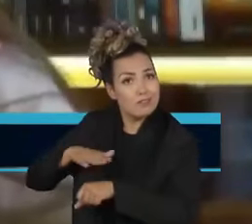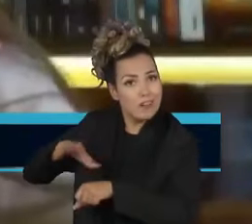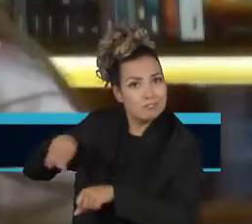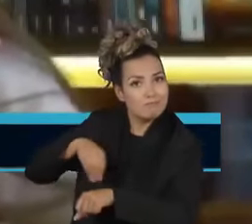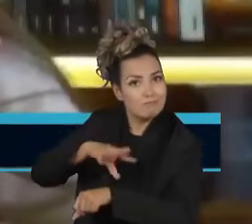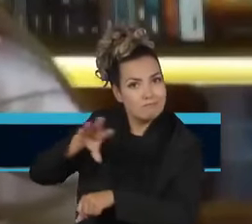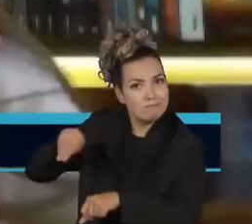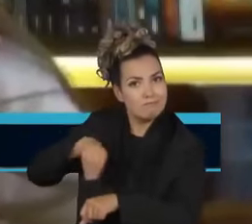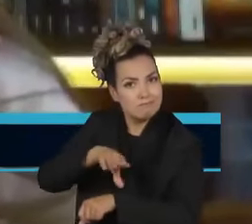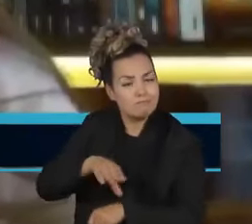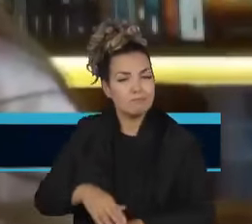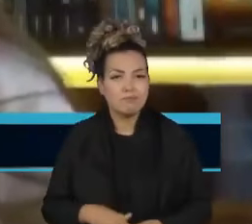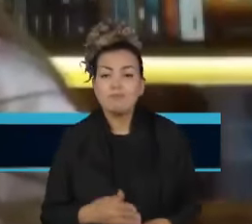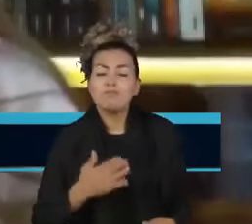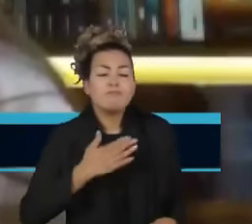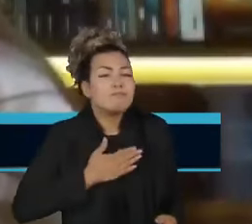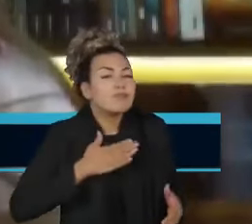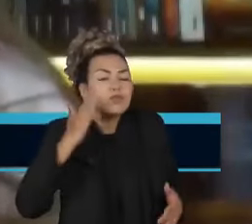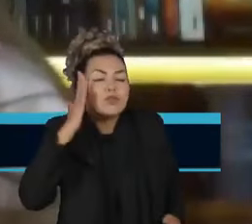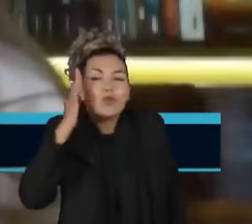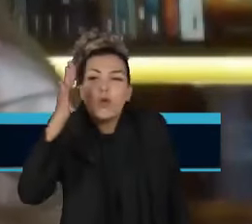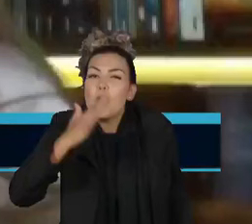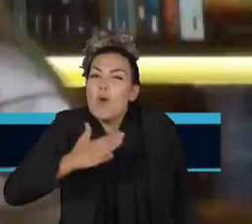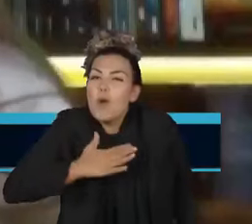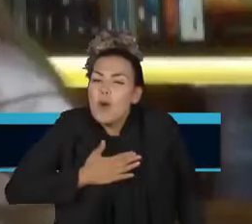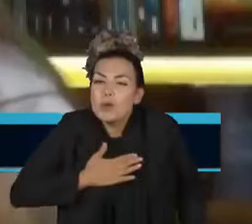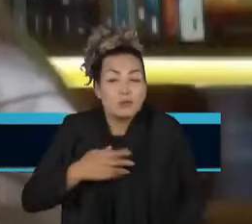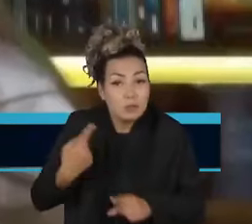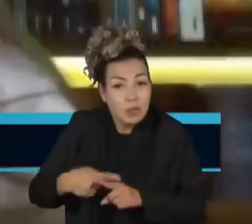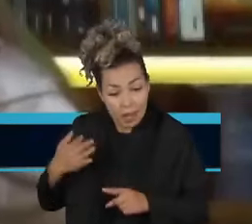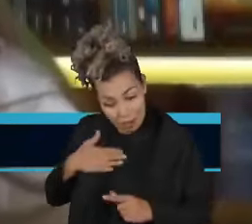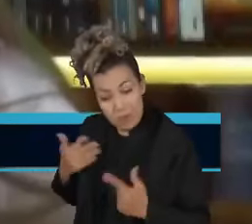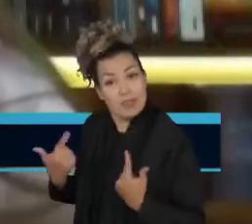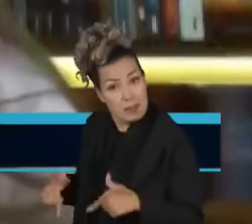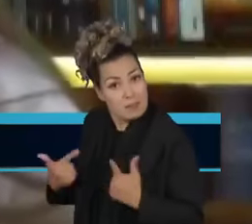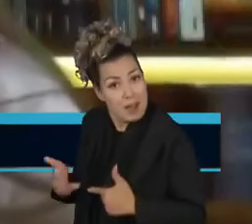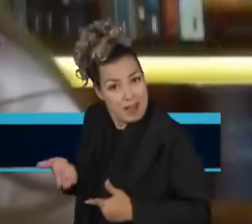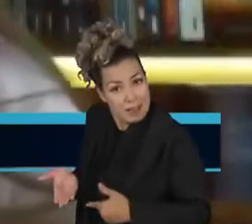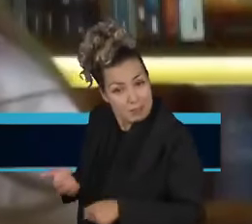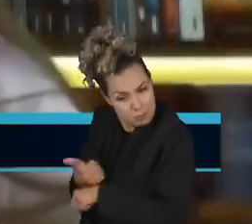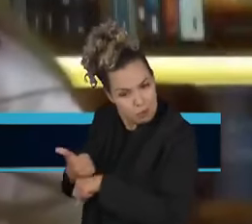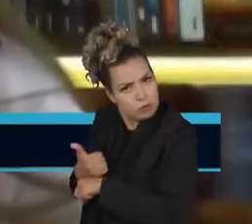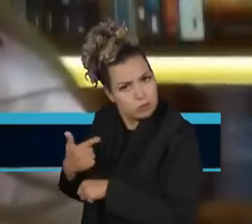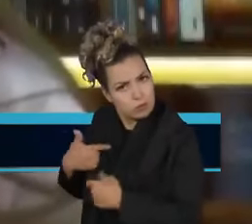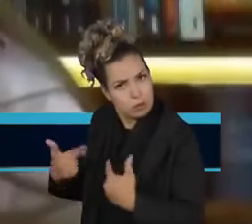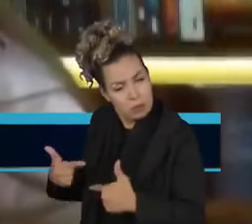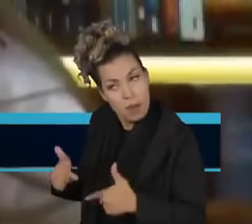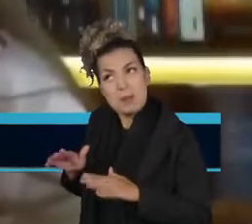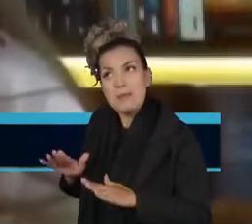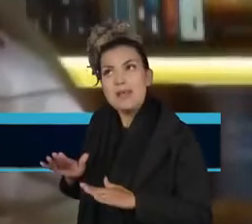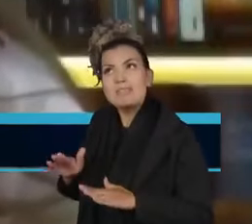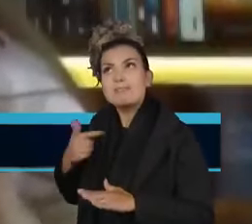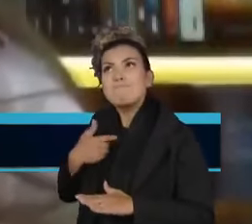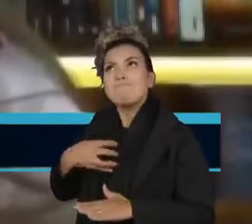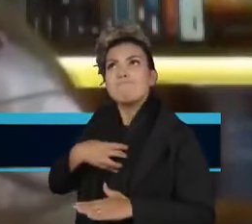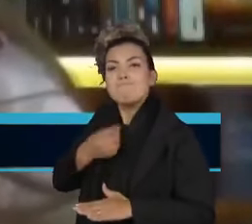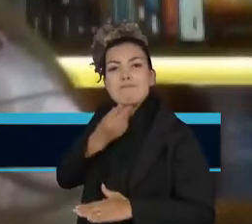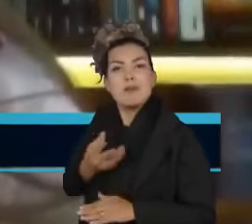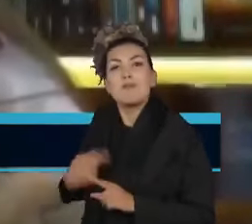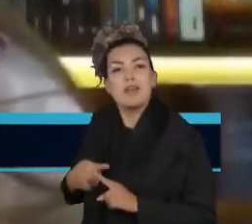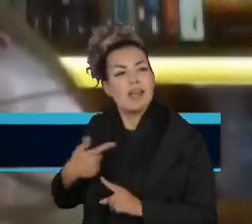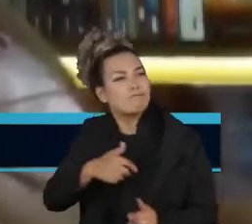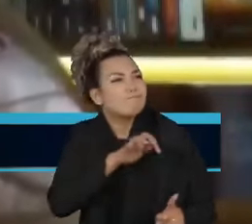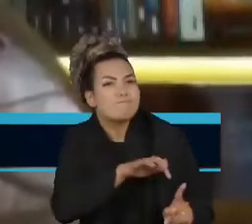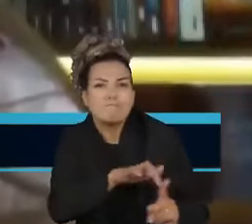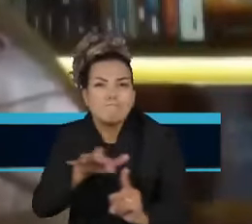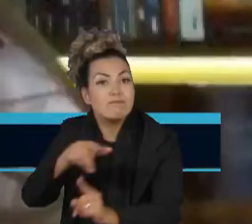realização de um sonho, porque além de eu estar trabalhando profissionalmente com isso, eu incentivo as pessoas a fazerem algo que é muito bom, que